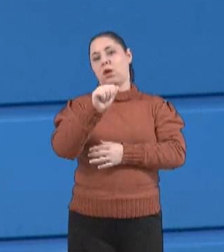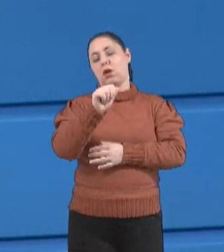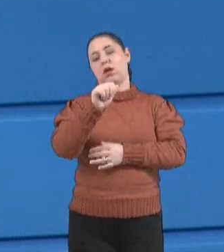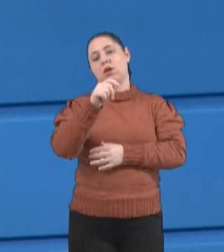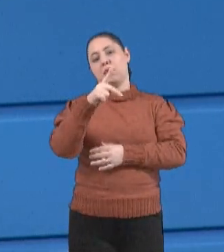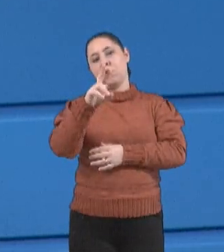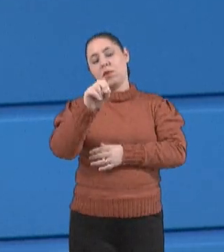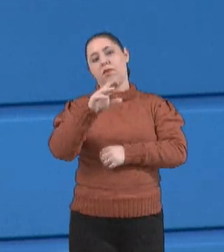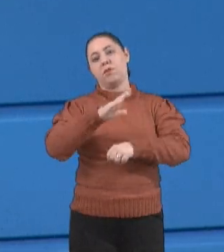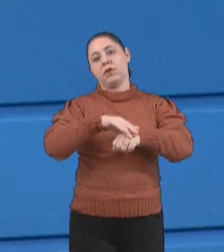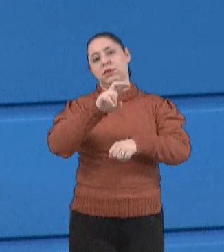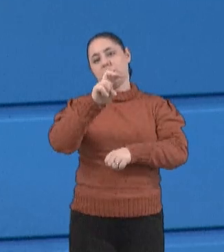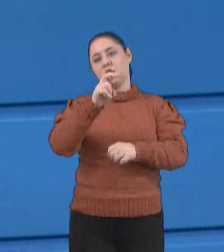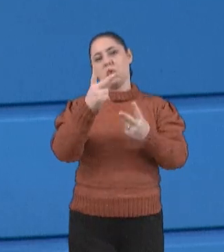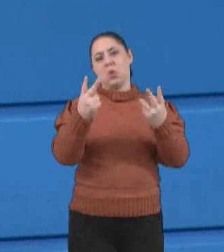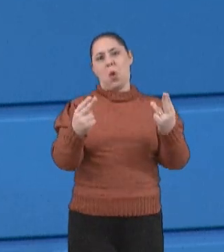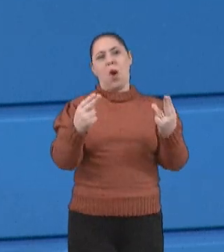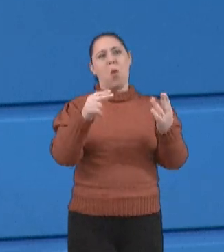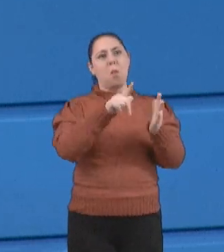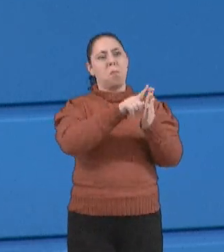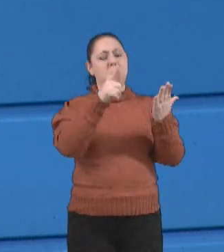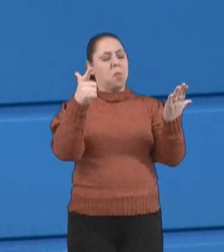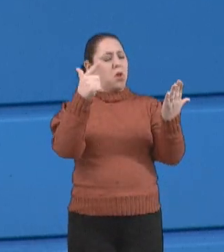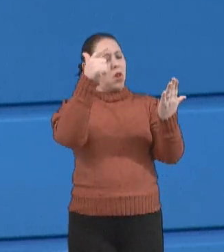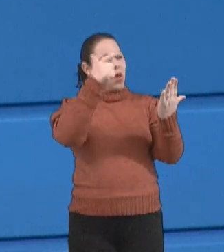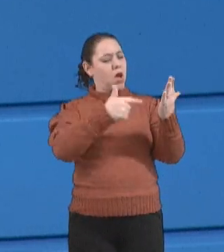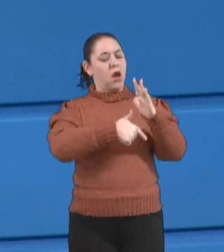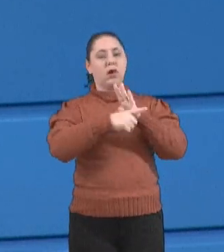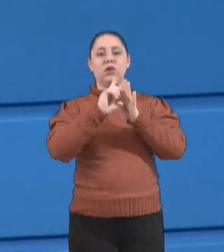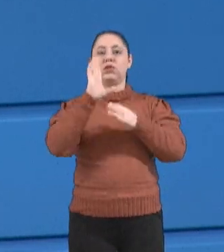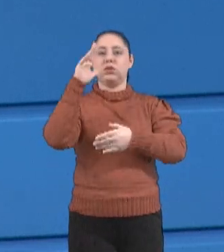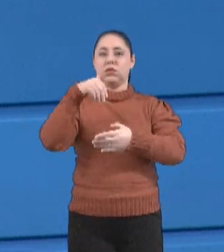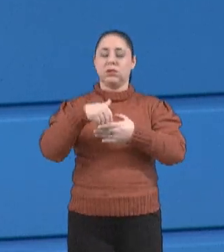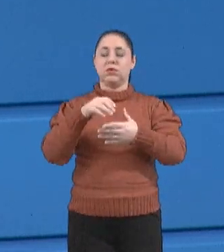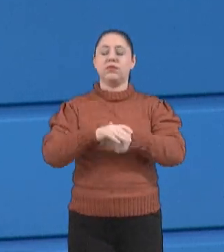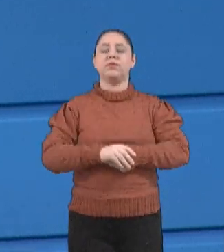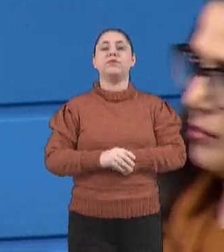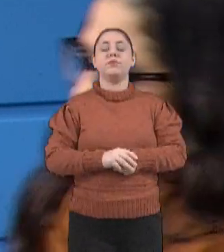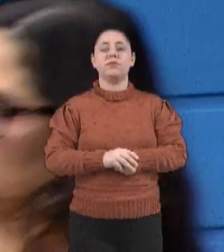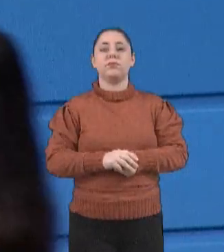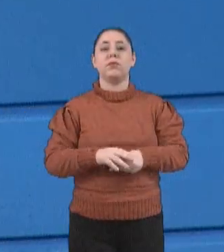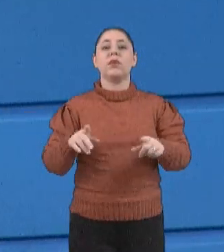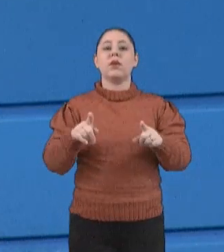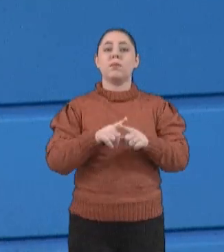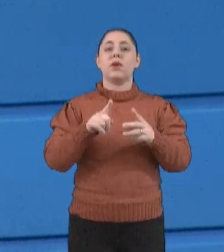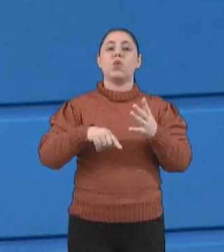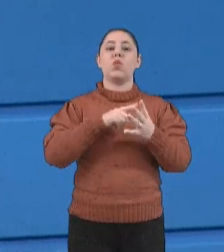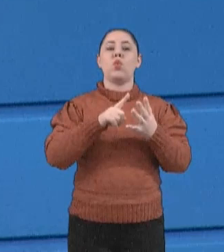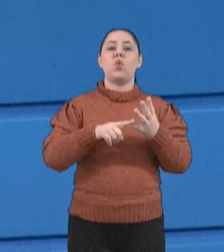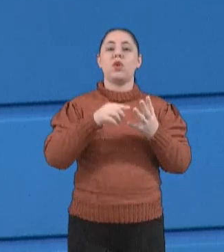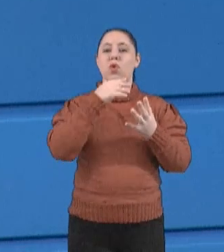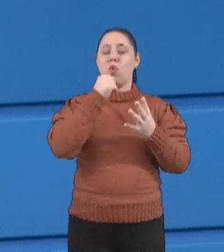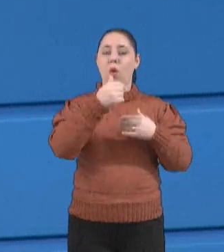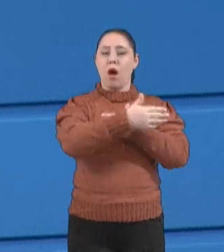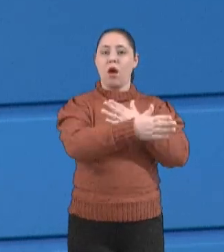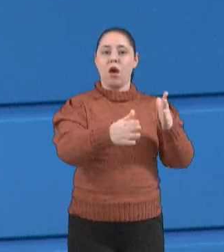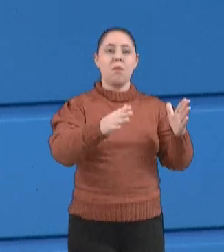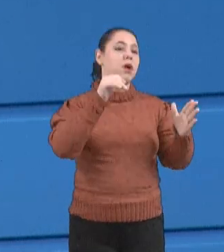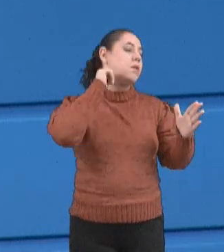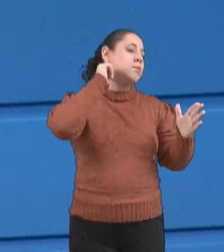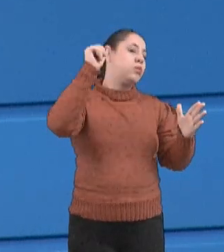5.000 exemplares com a mesma capa, na véspera da eleição. E também, no quarto onde o rapaz se suicidou,